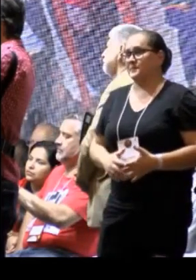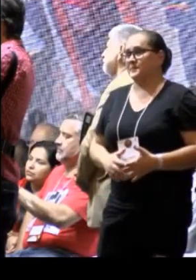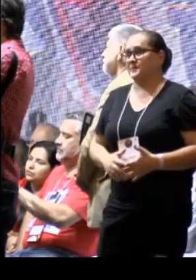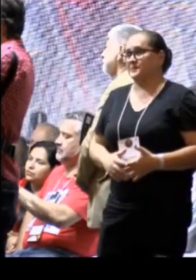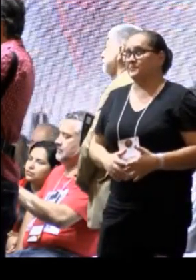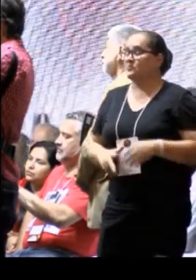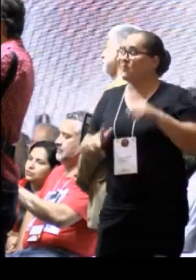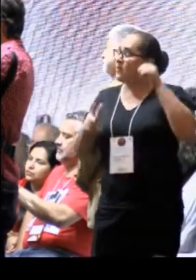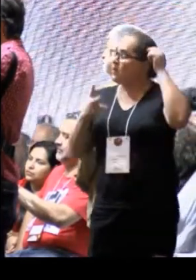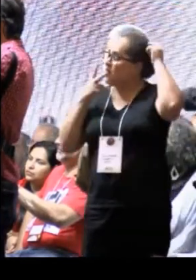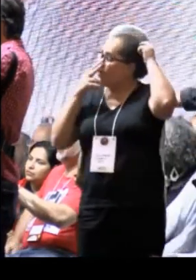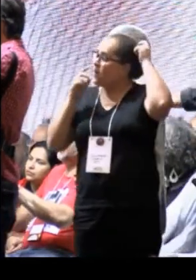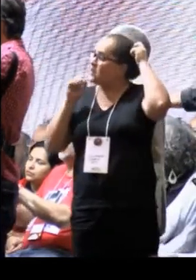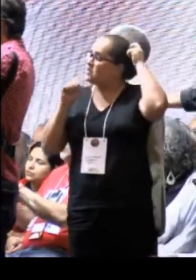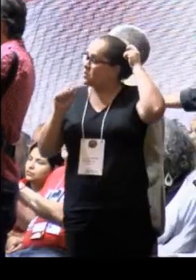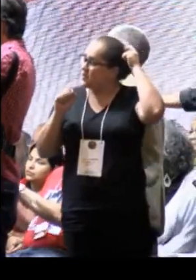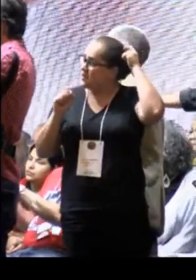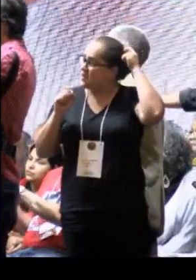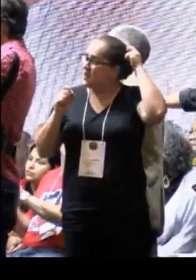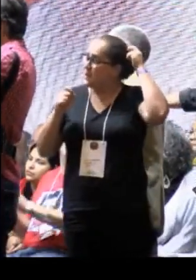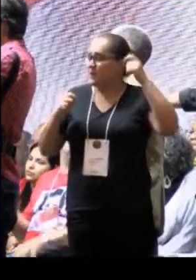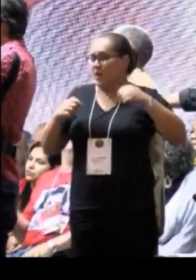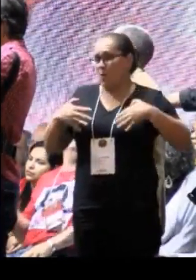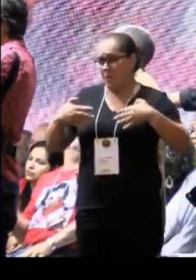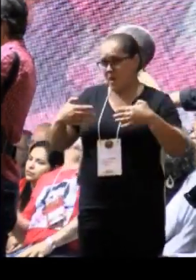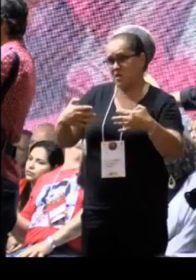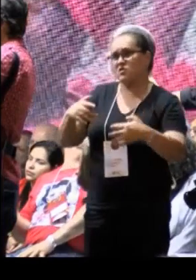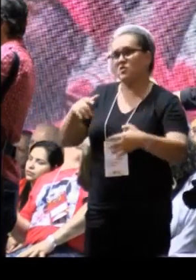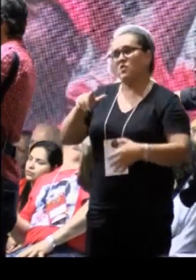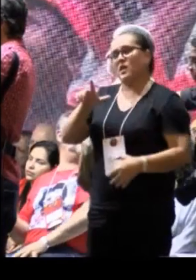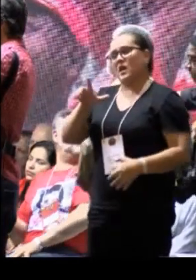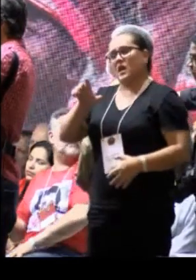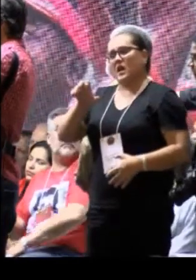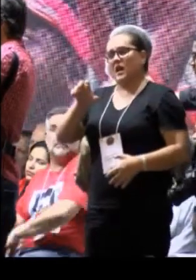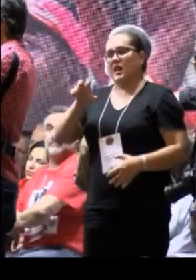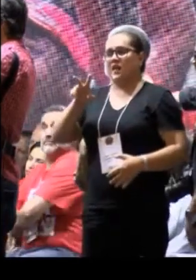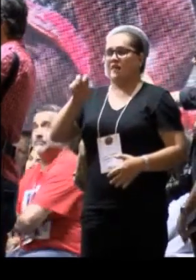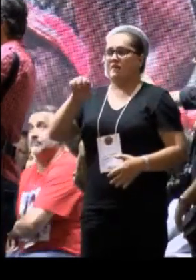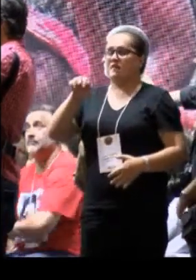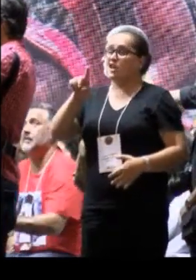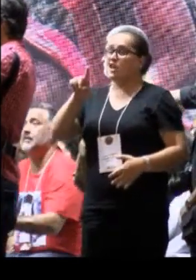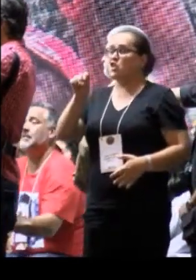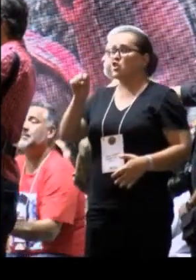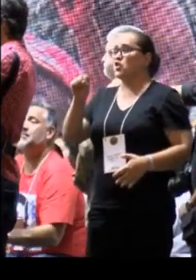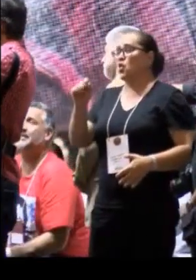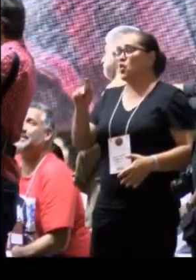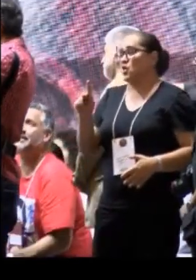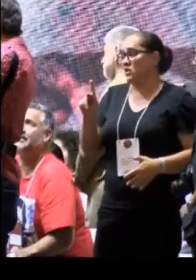Acho que quando o ministro Lewandowski permitiu que eu desse as entrevistas,